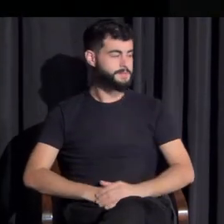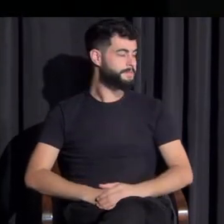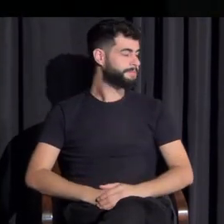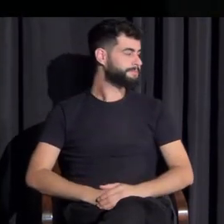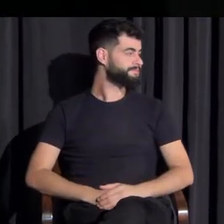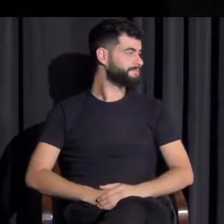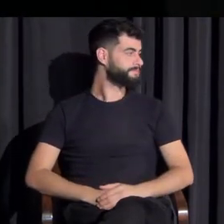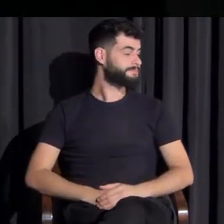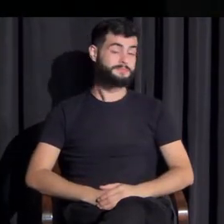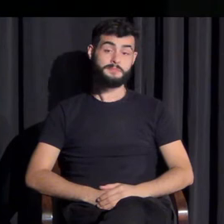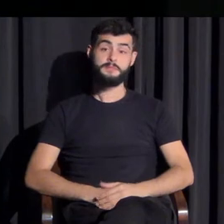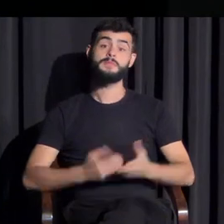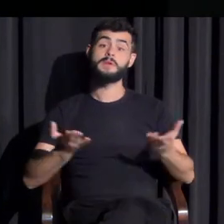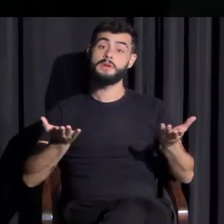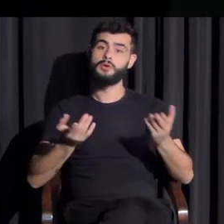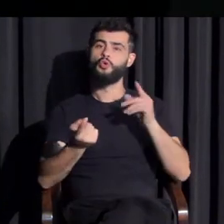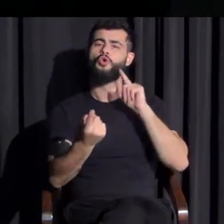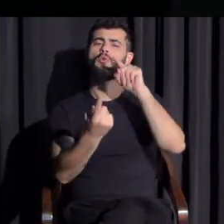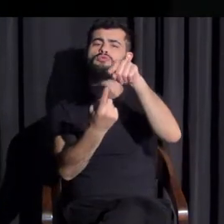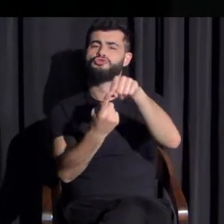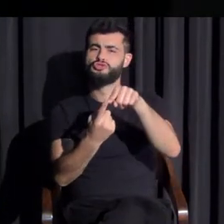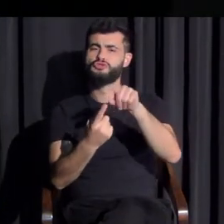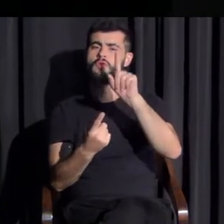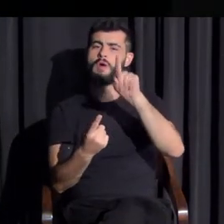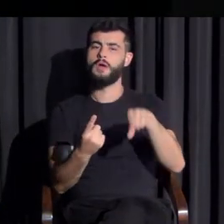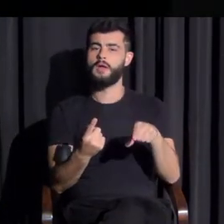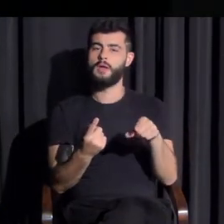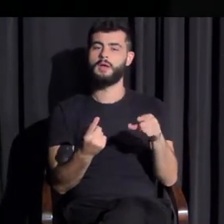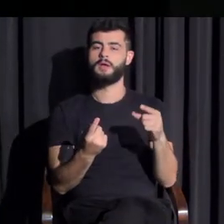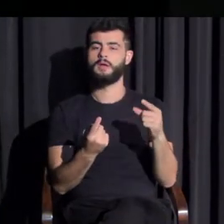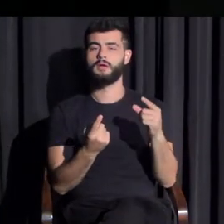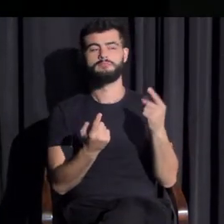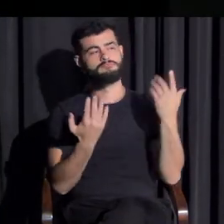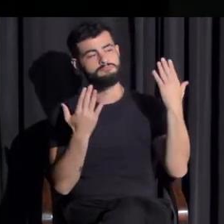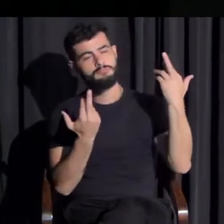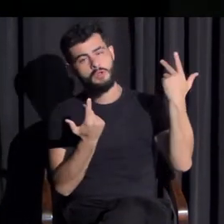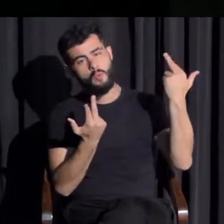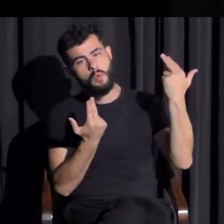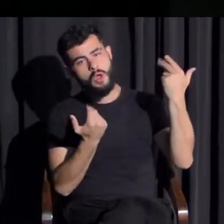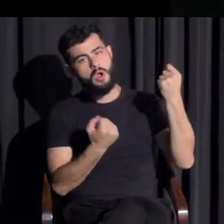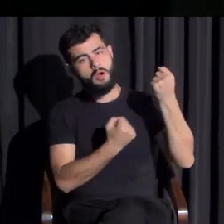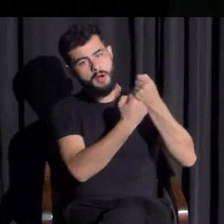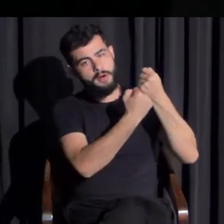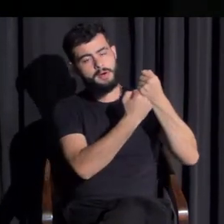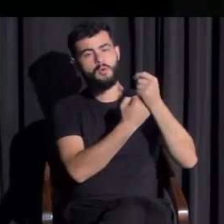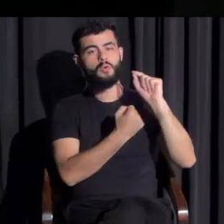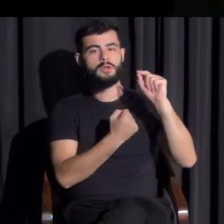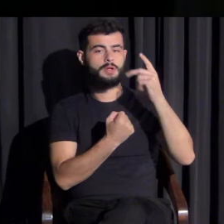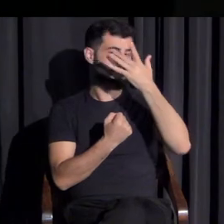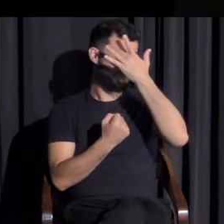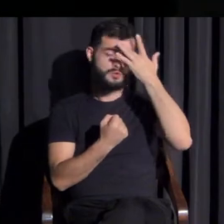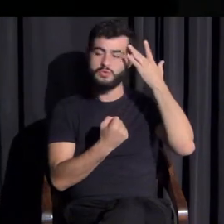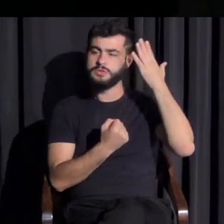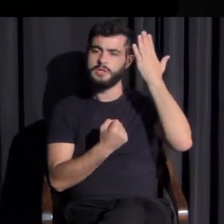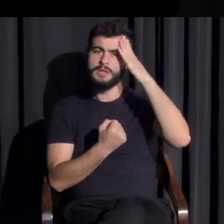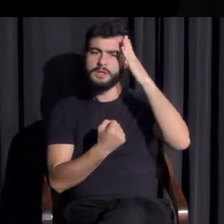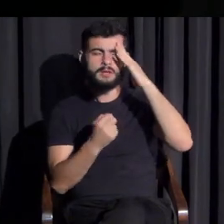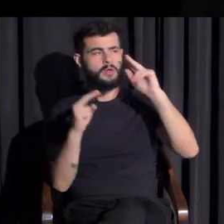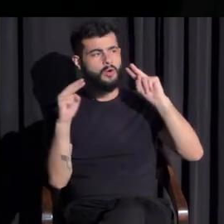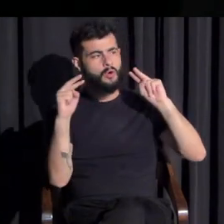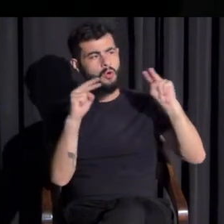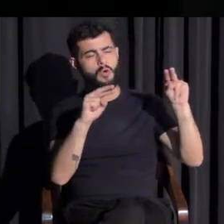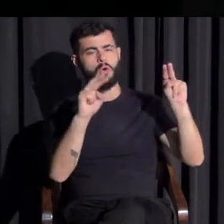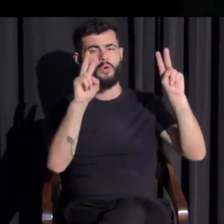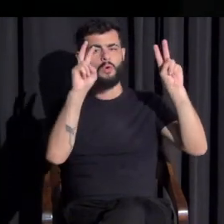do que fazer coro com quem visa chamar a atenção para aqueles, para aquelas que pelos